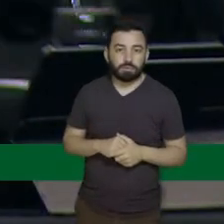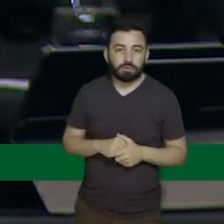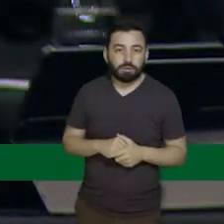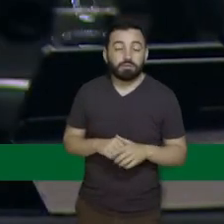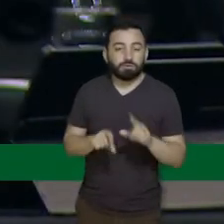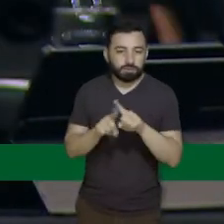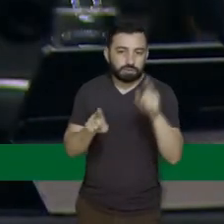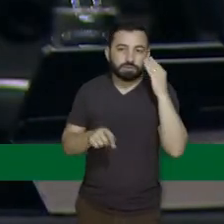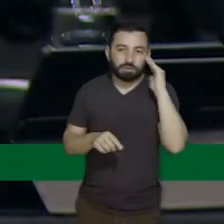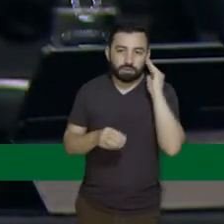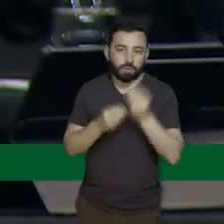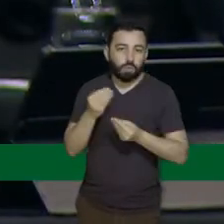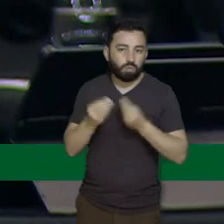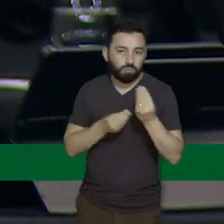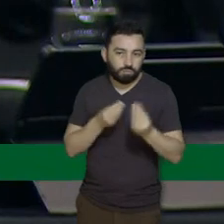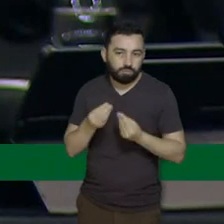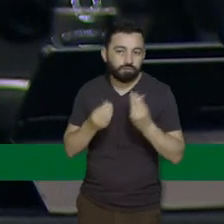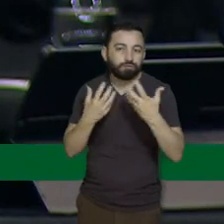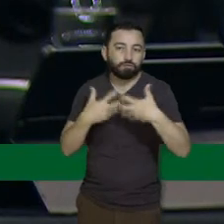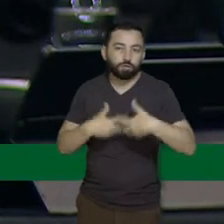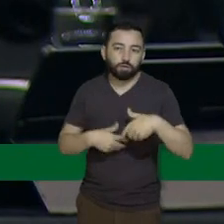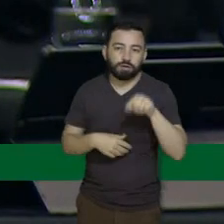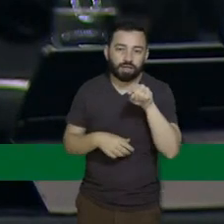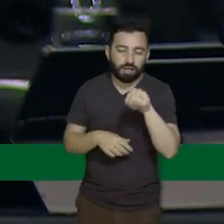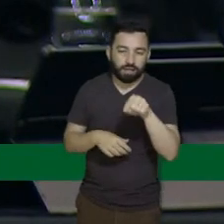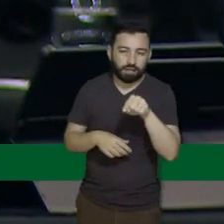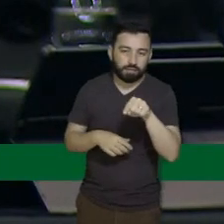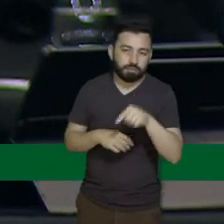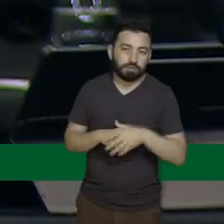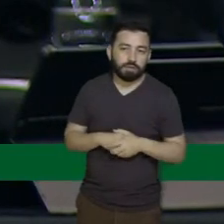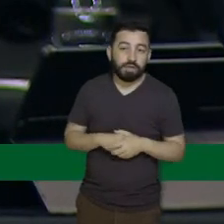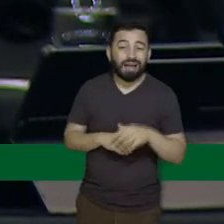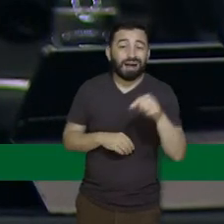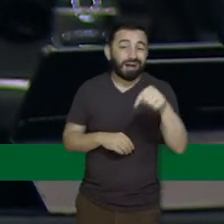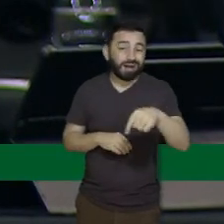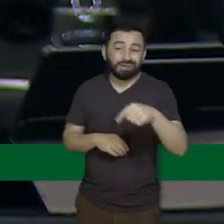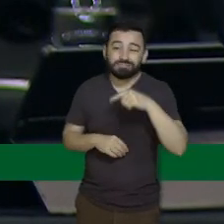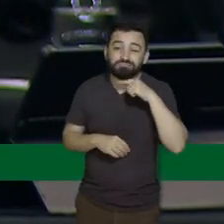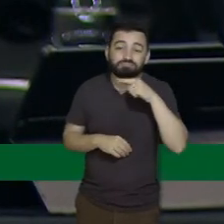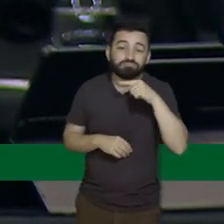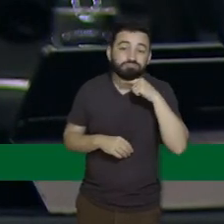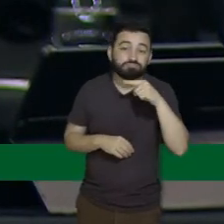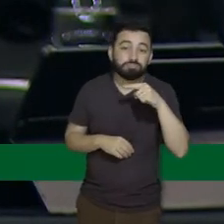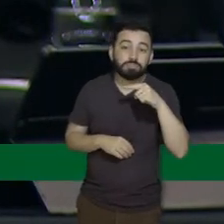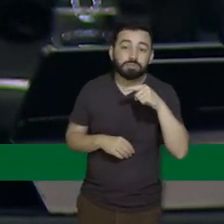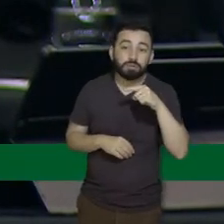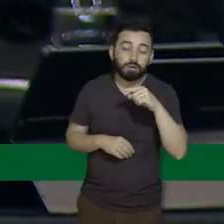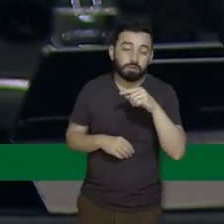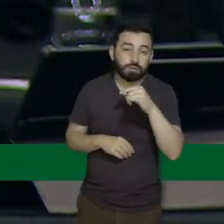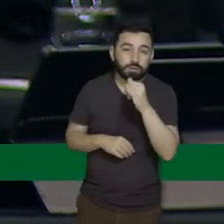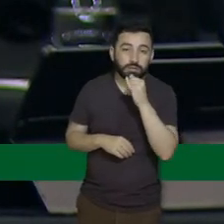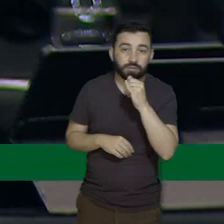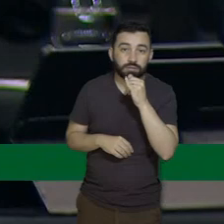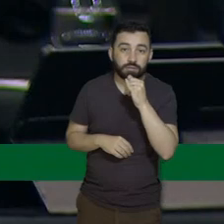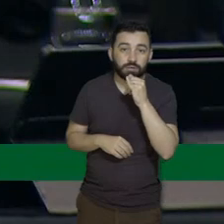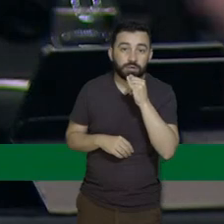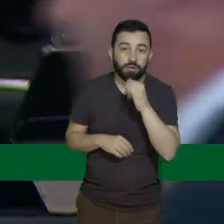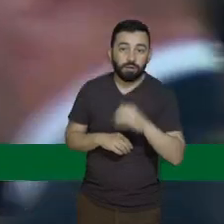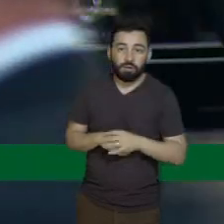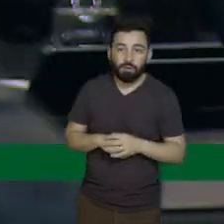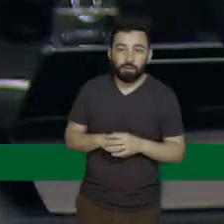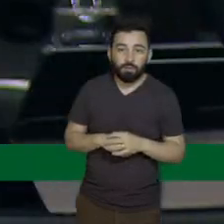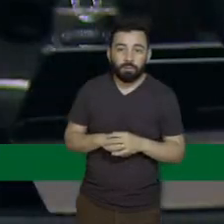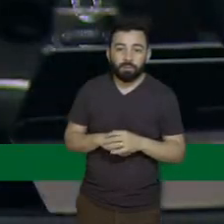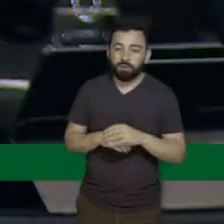entenderem a dinâmica que funciona o nosso parlamento. Aqui nós não conseguimos fazer as instalações de todos